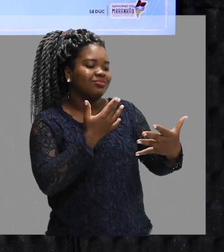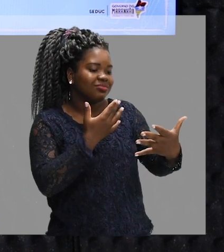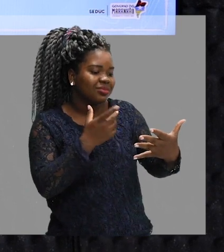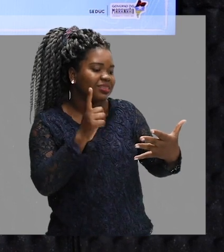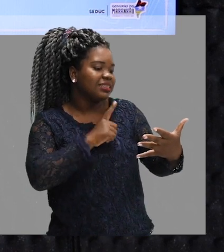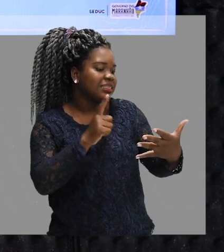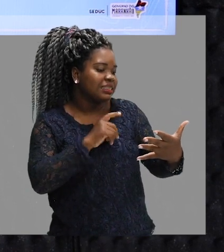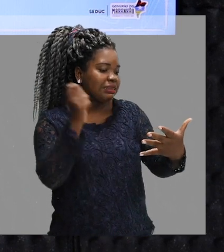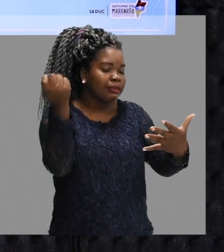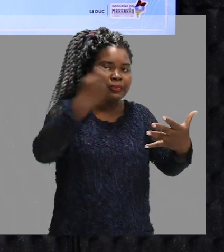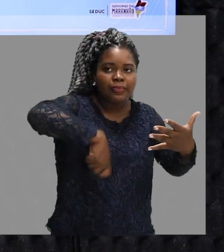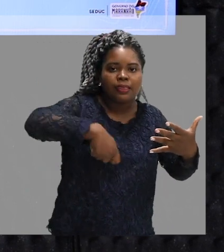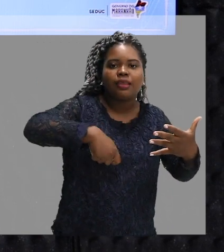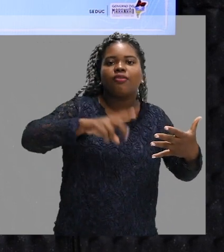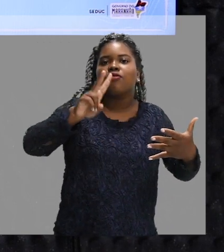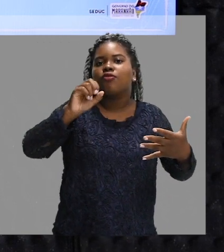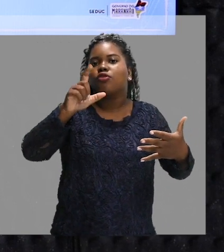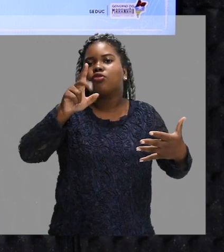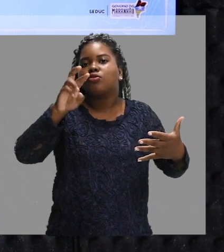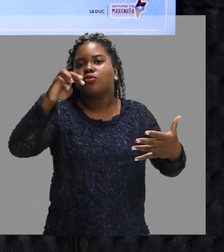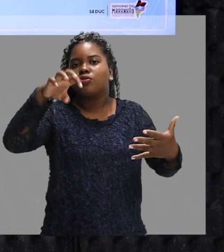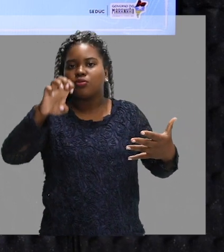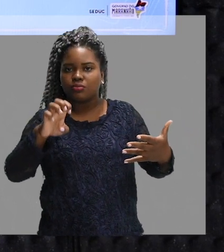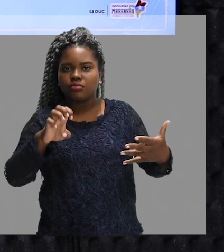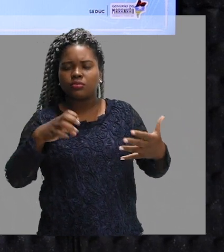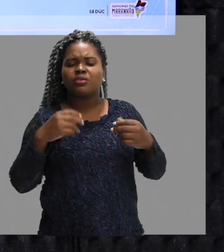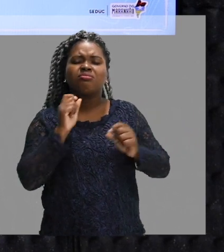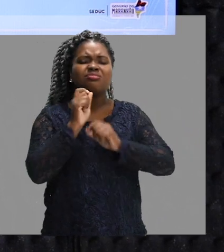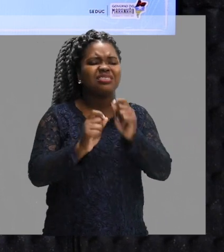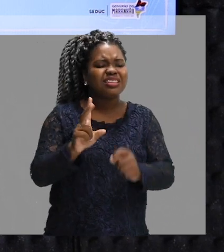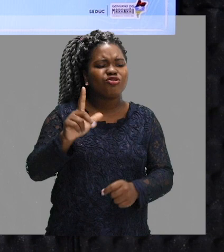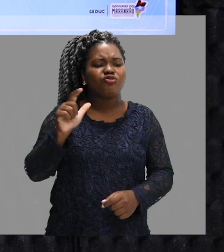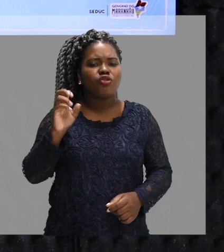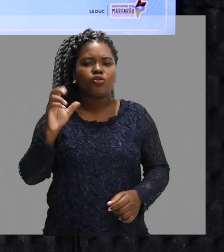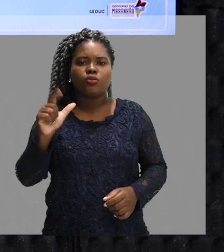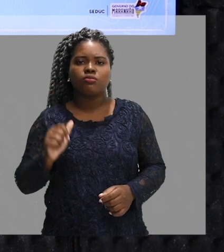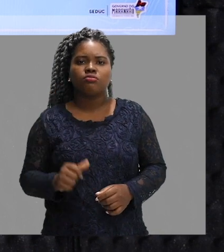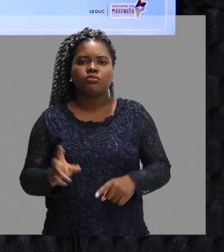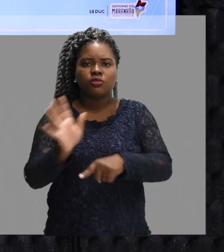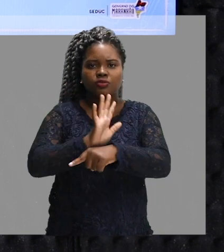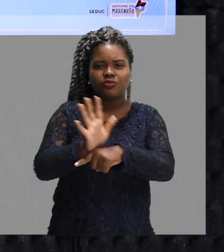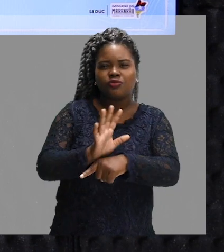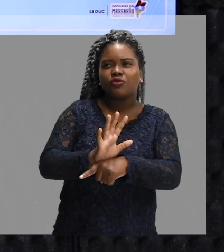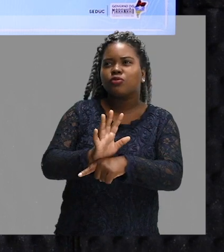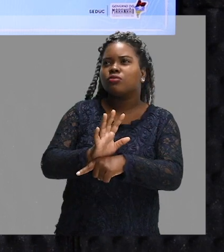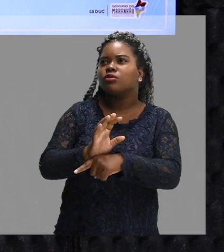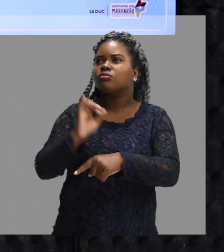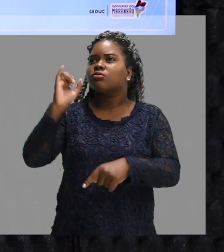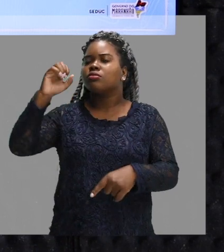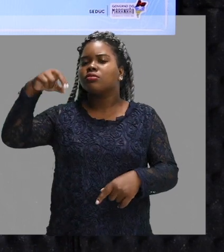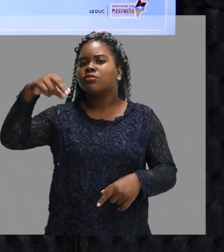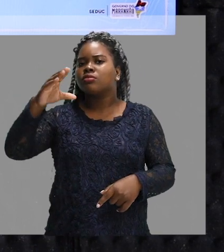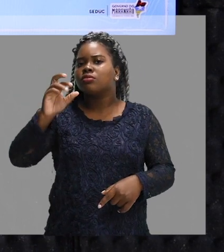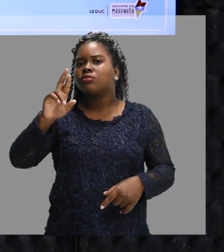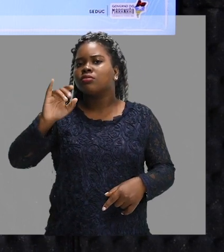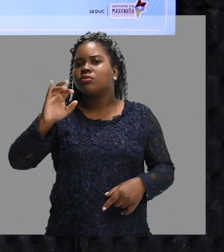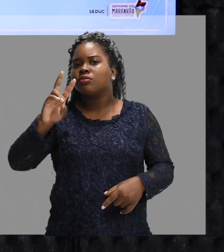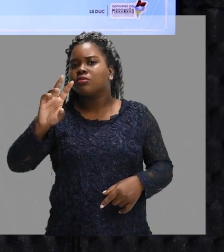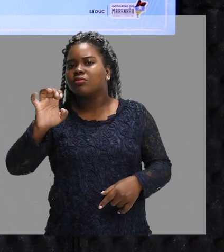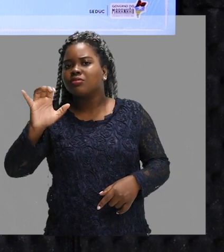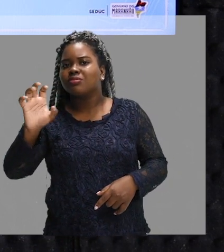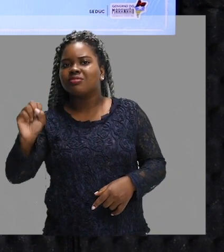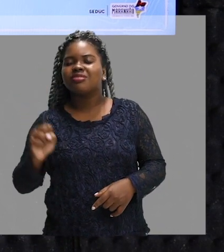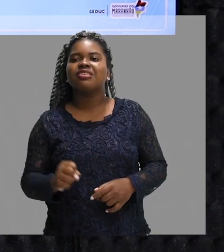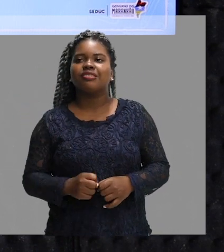volume. Que volume é esse que o senhor fala? Peguem um filme tipo Os Incríveis, né, Procurando Nemo, onde você percebe que